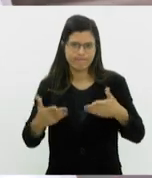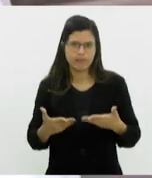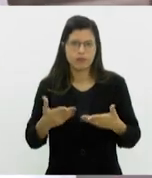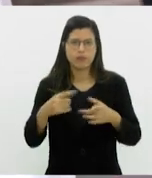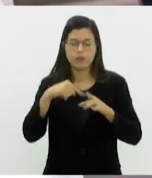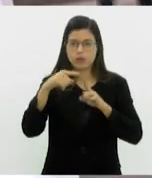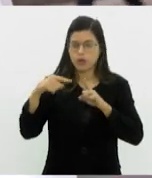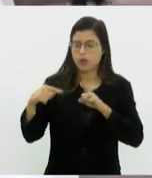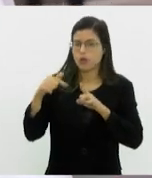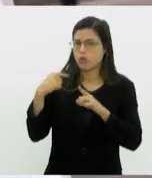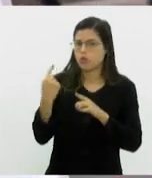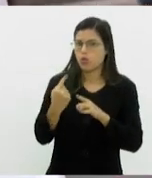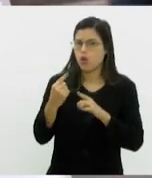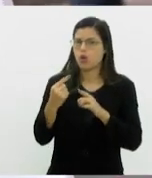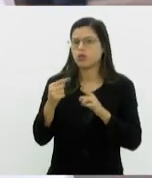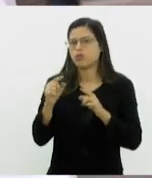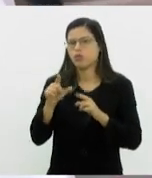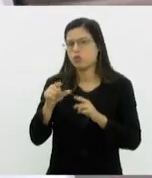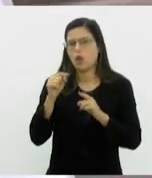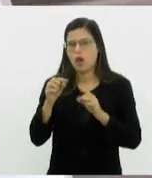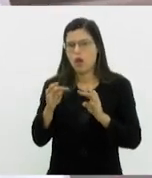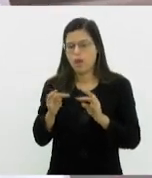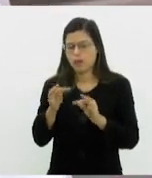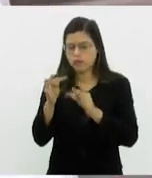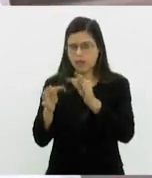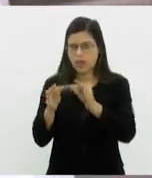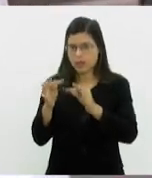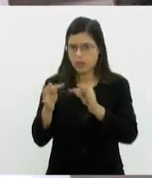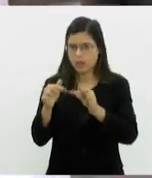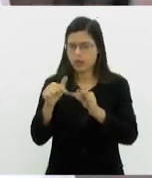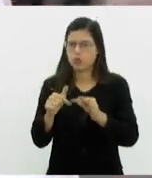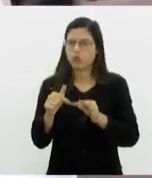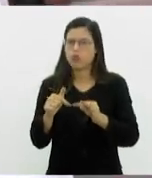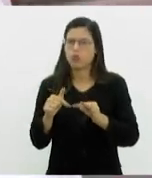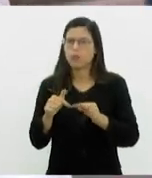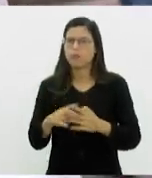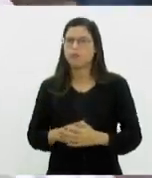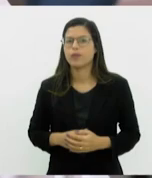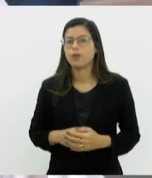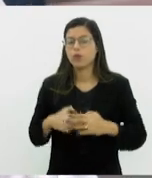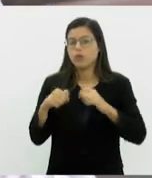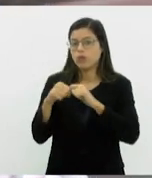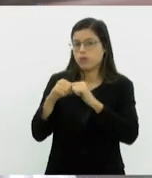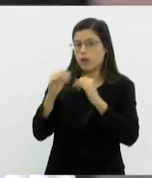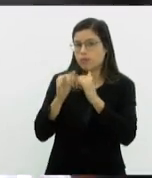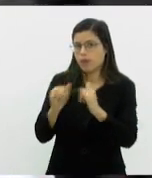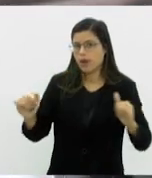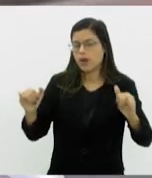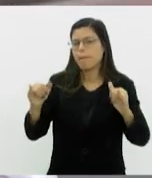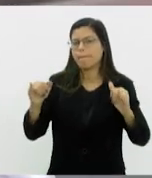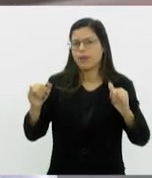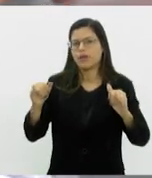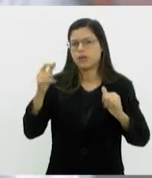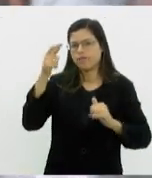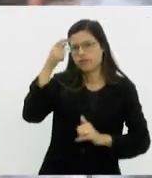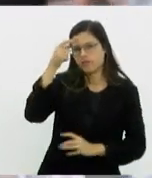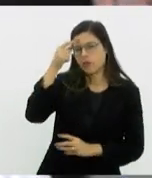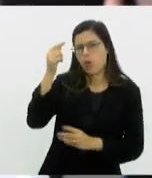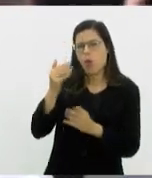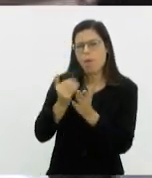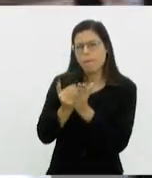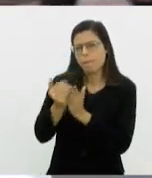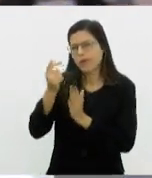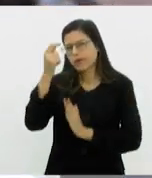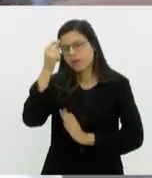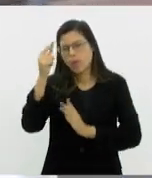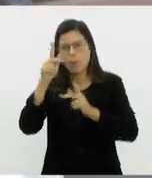grau dele, a gente determina um tratamento adequado dele. Então, quando você faz uma campanha Maio Cinza, que você começa a